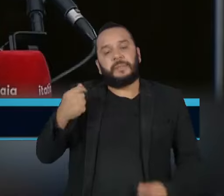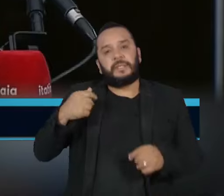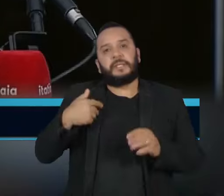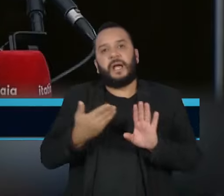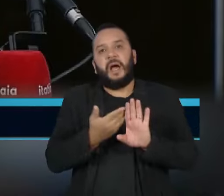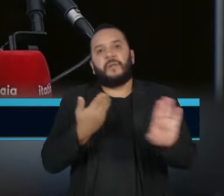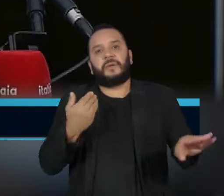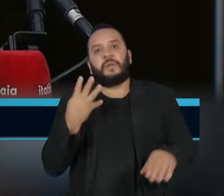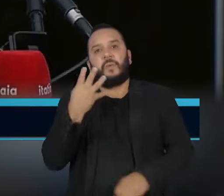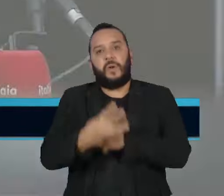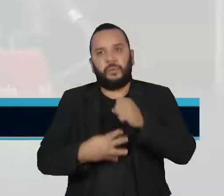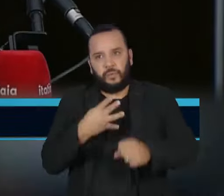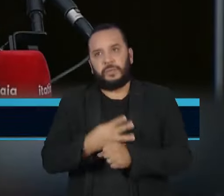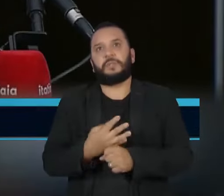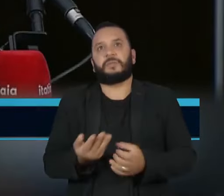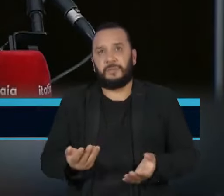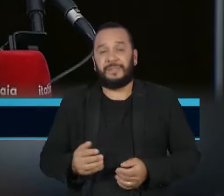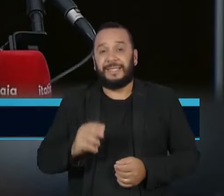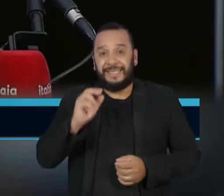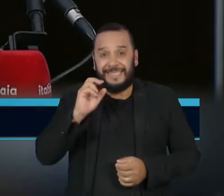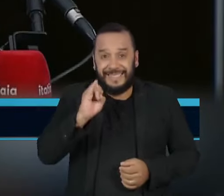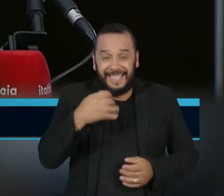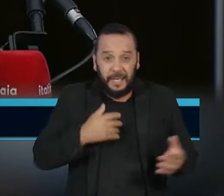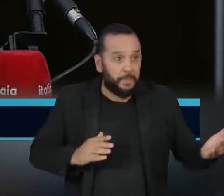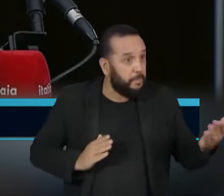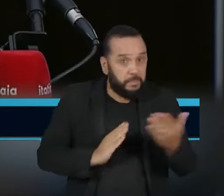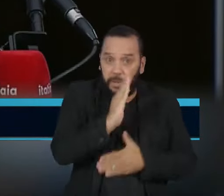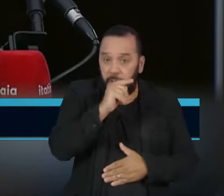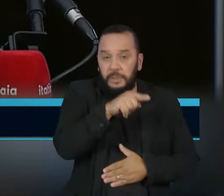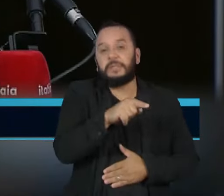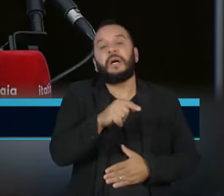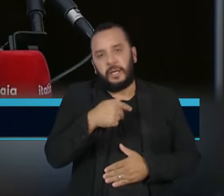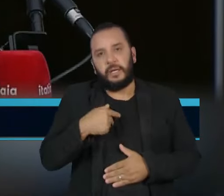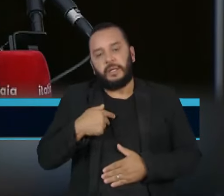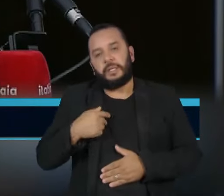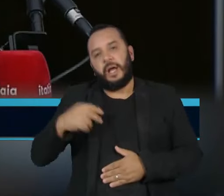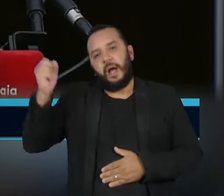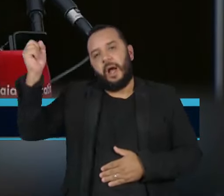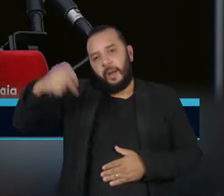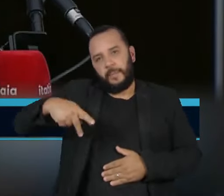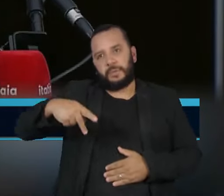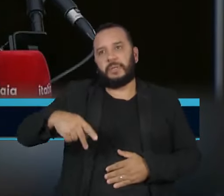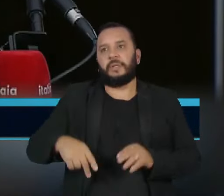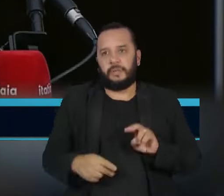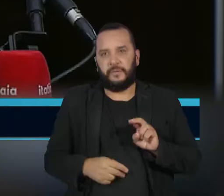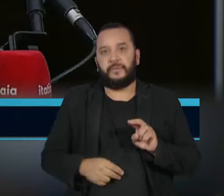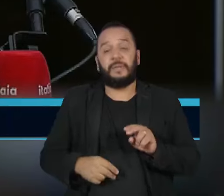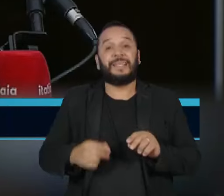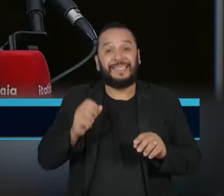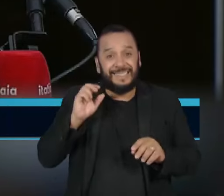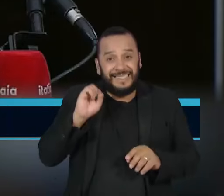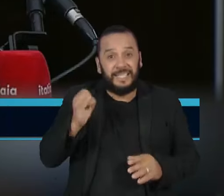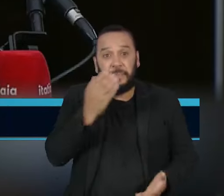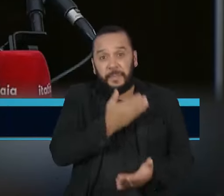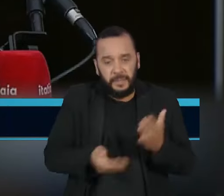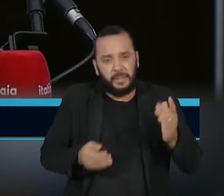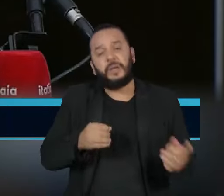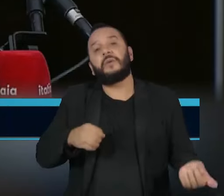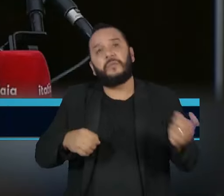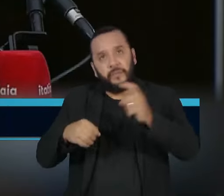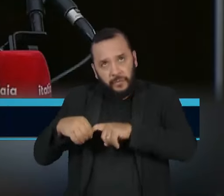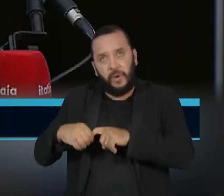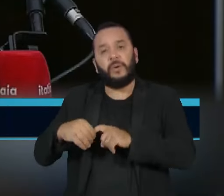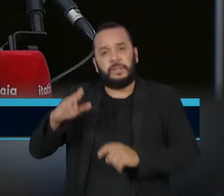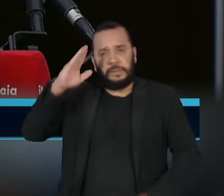se afasta para se candidatar. Se ele ganha a eleição, ele vai para a inatividade. Se ele perde a eleição, ele volta para a